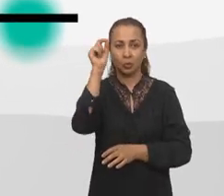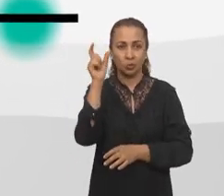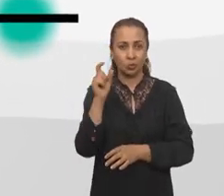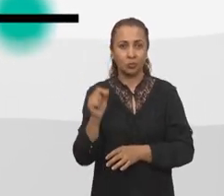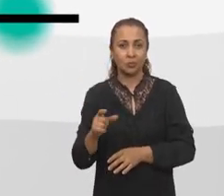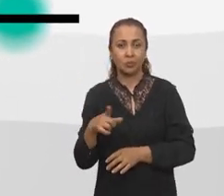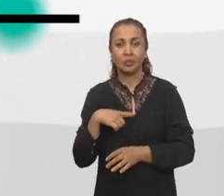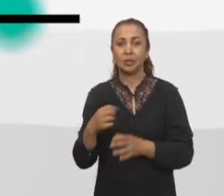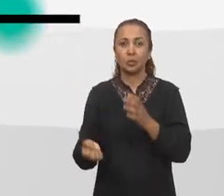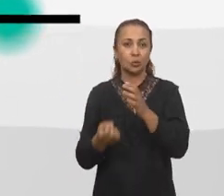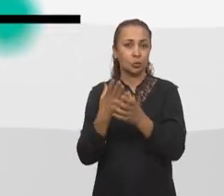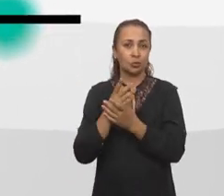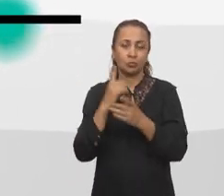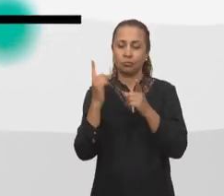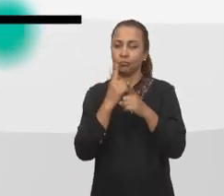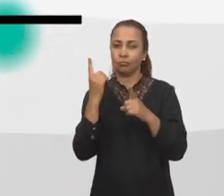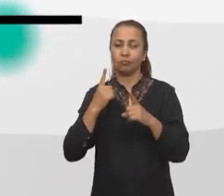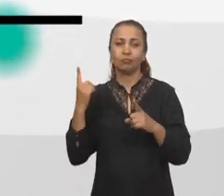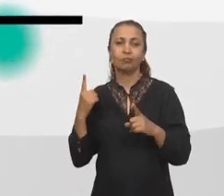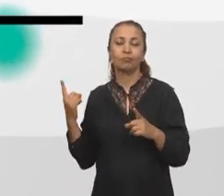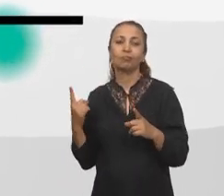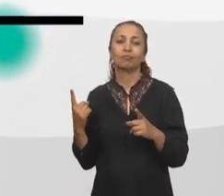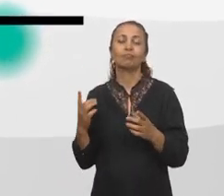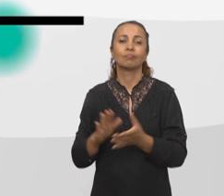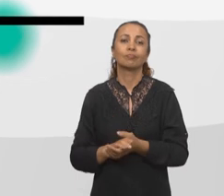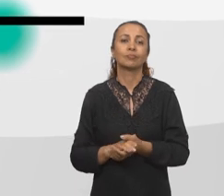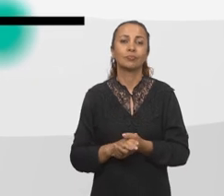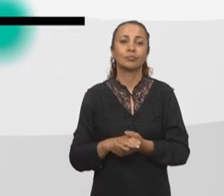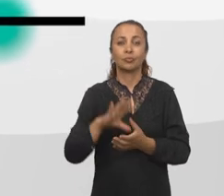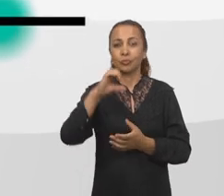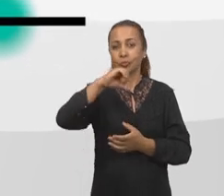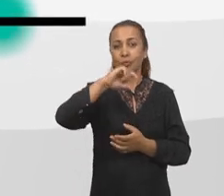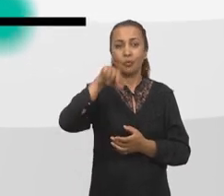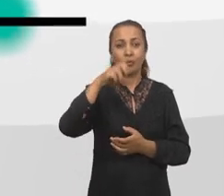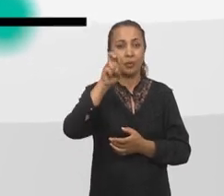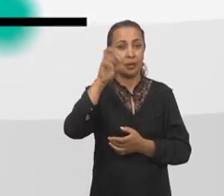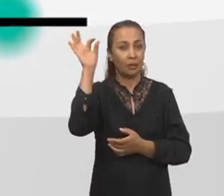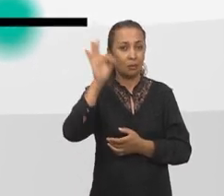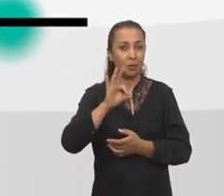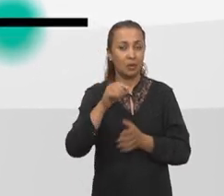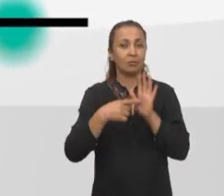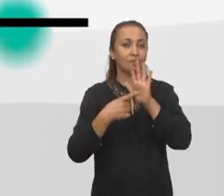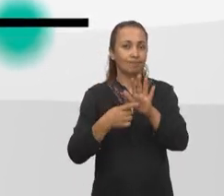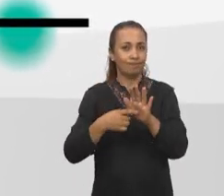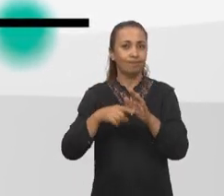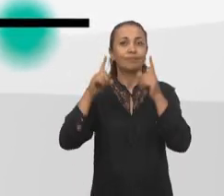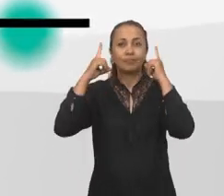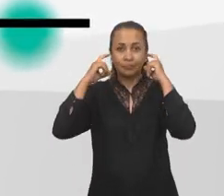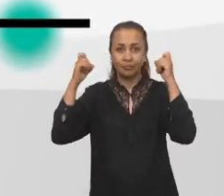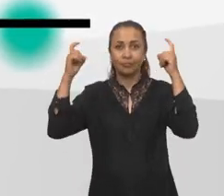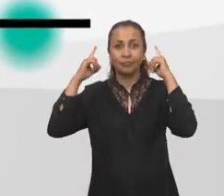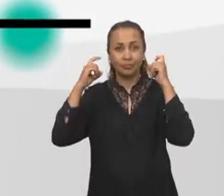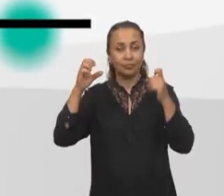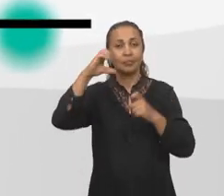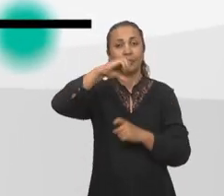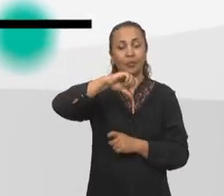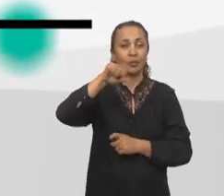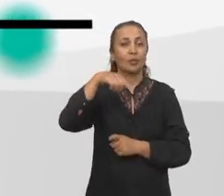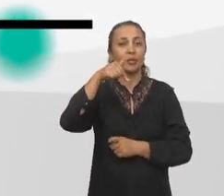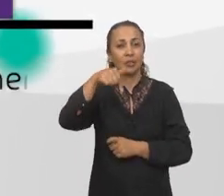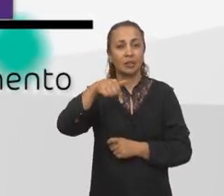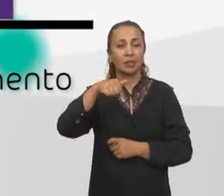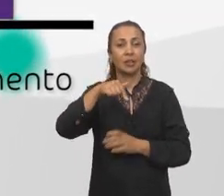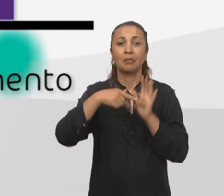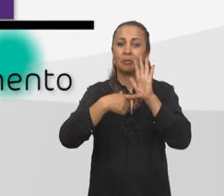que foi desencadeada no período do isolamento social Além disso 9,5 por cento apresentaram Zumbido e 9,7